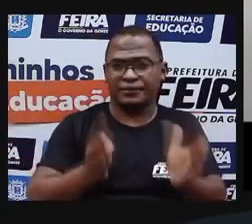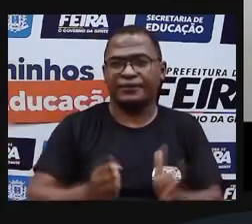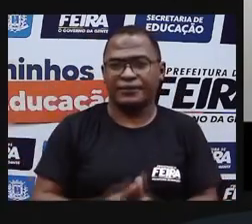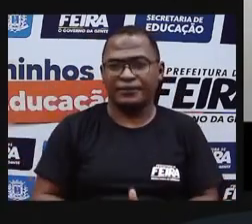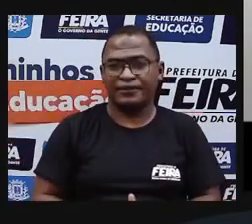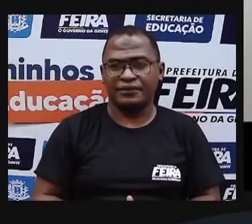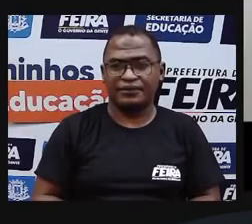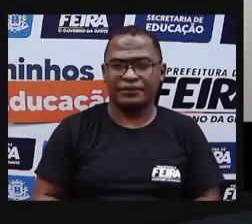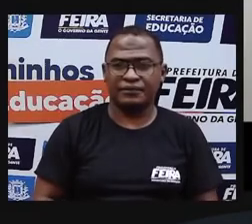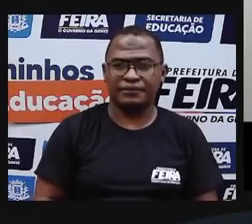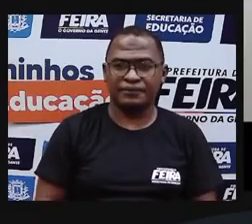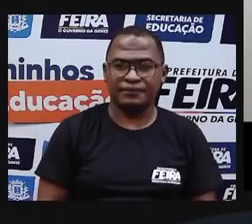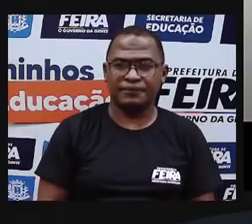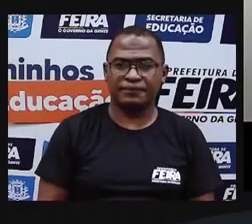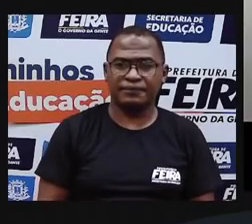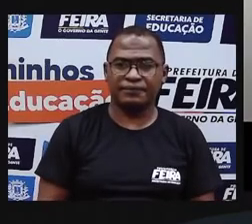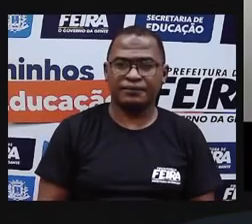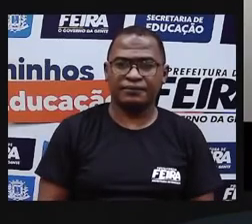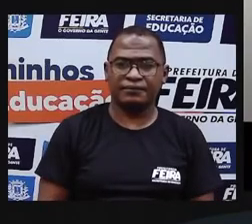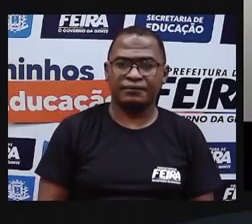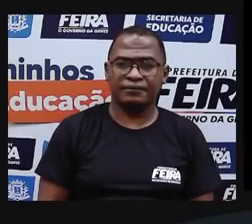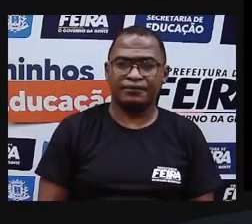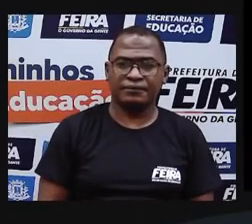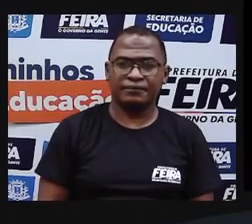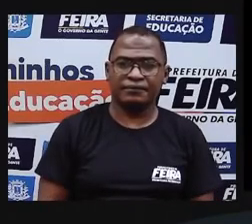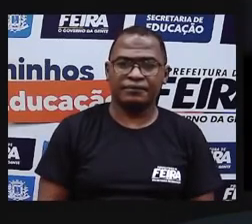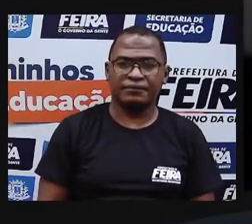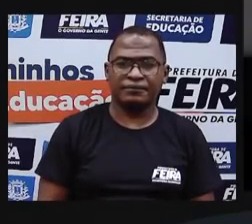a Deus. E não vou parar.